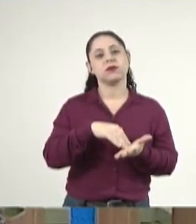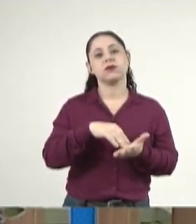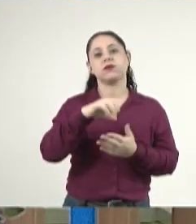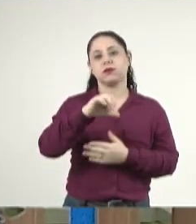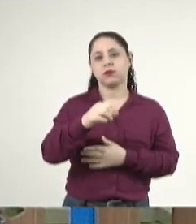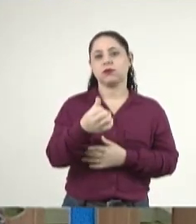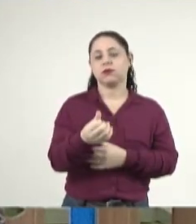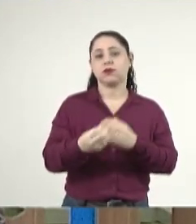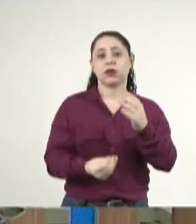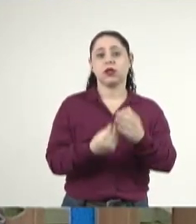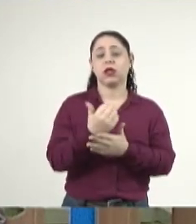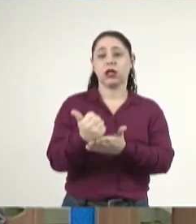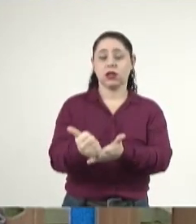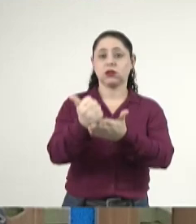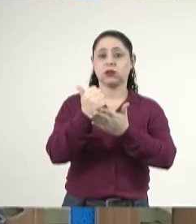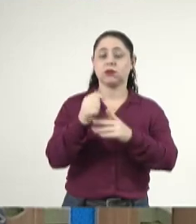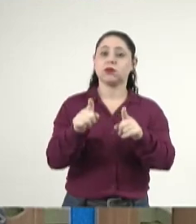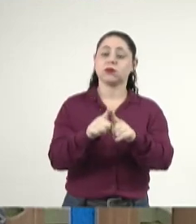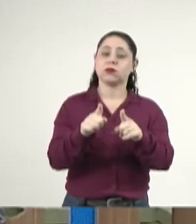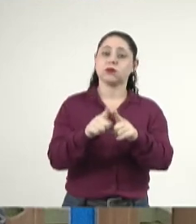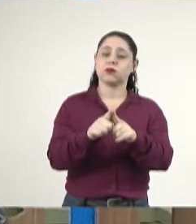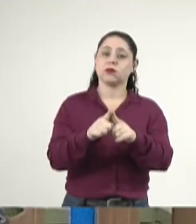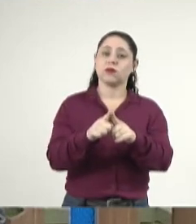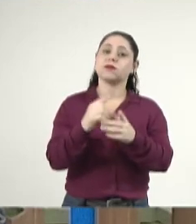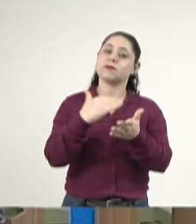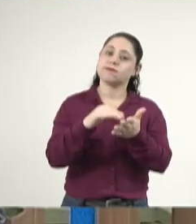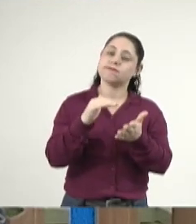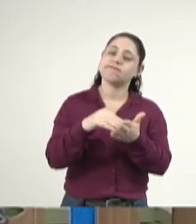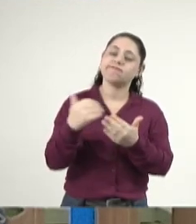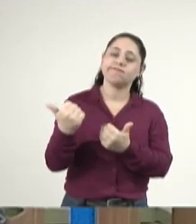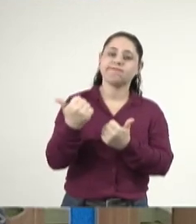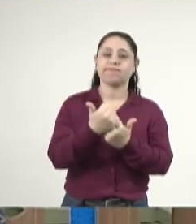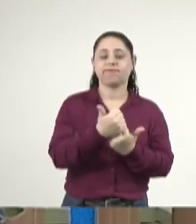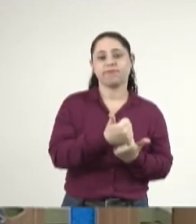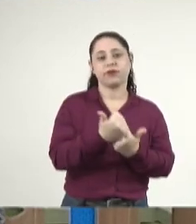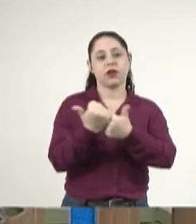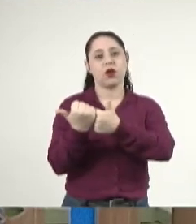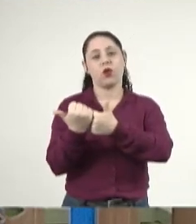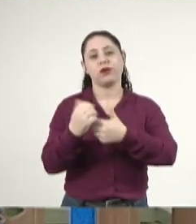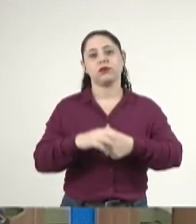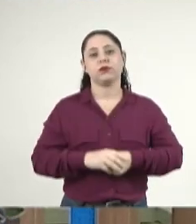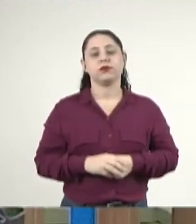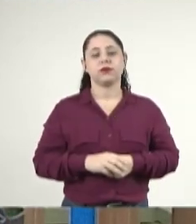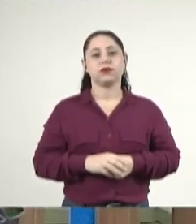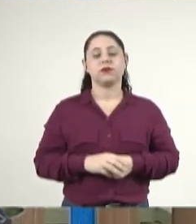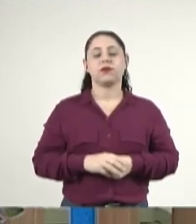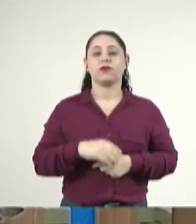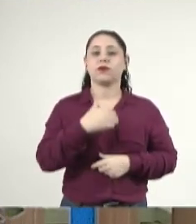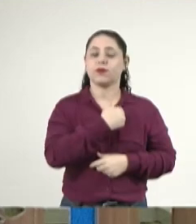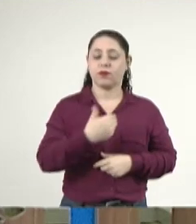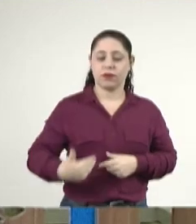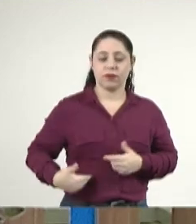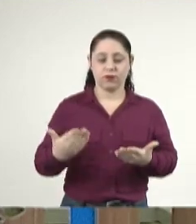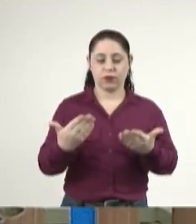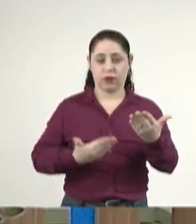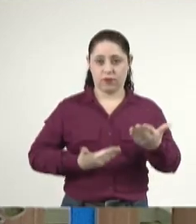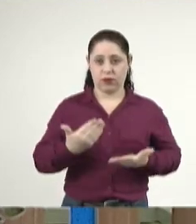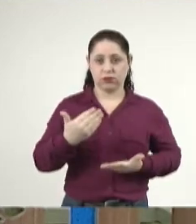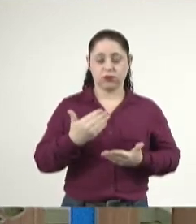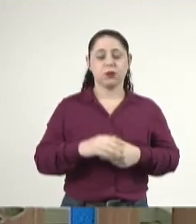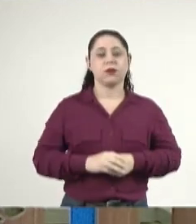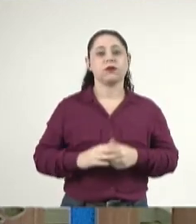96 também faz esse ajuste com relação ao quadro de servidores do governo do Estado. Como eu disse,